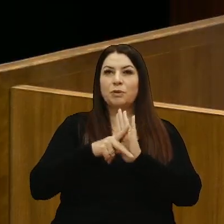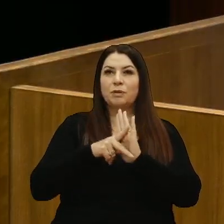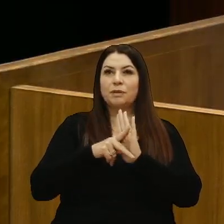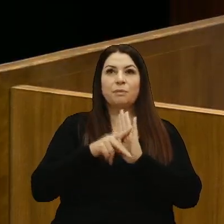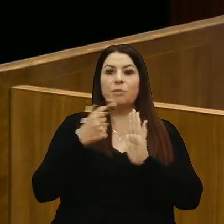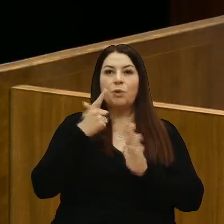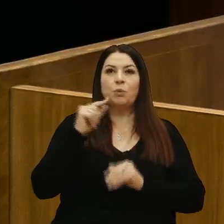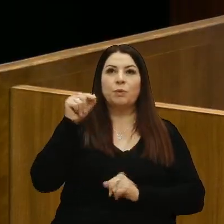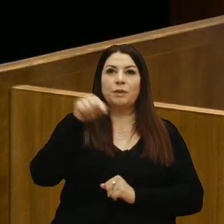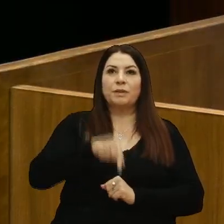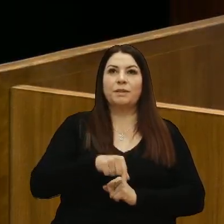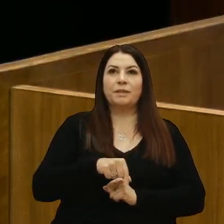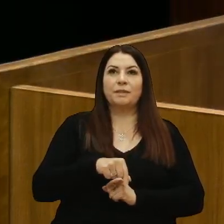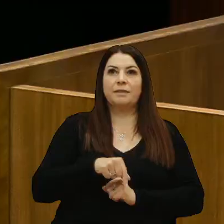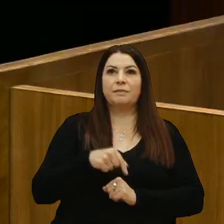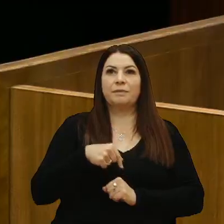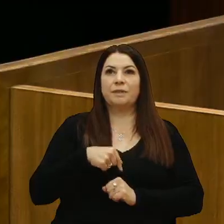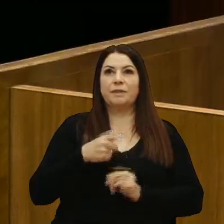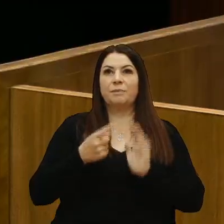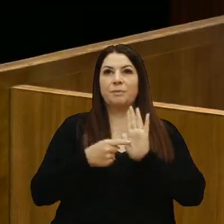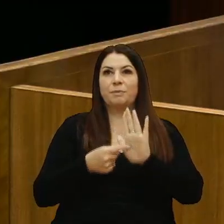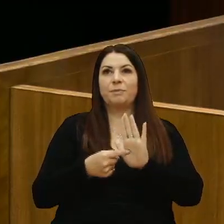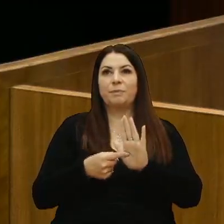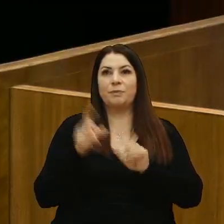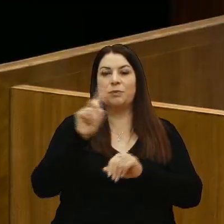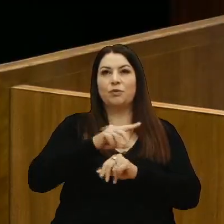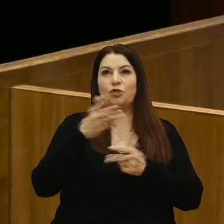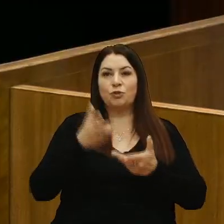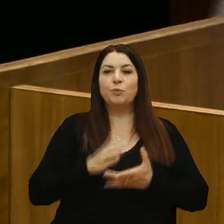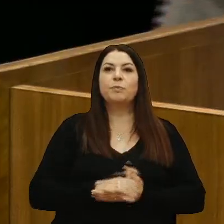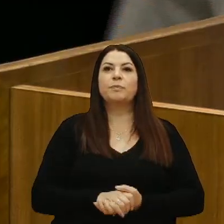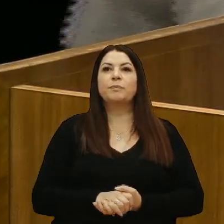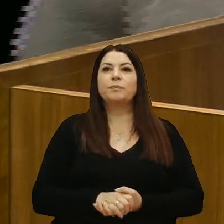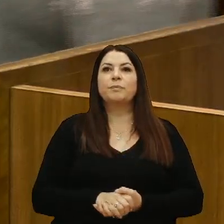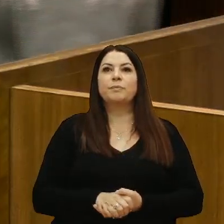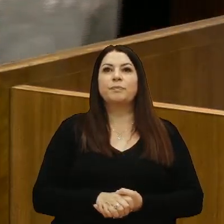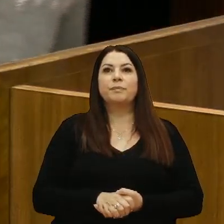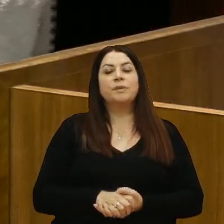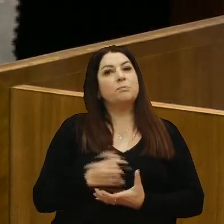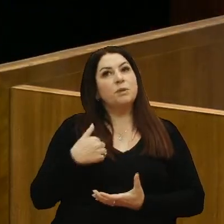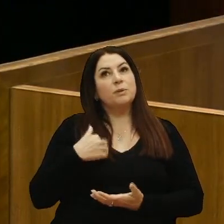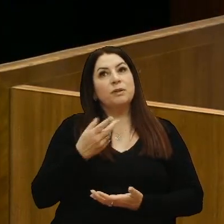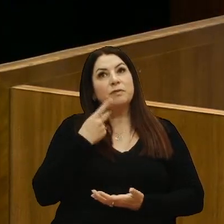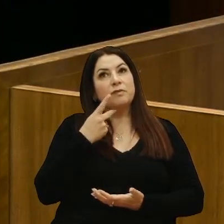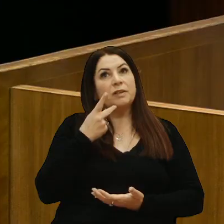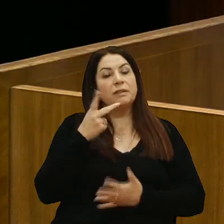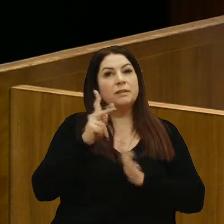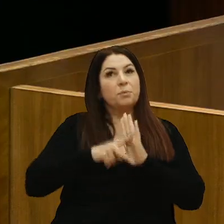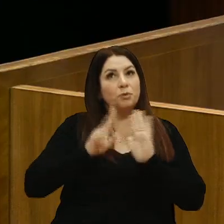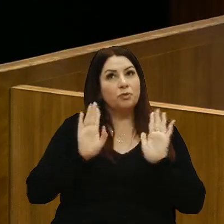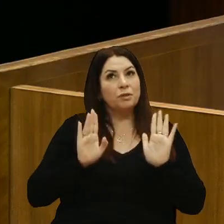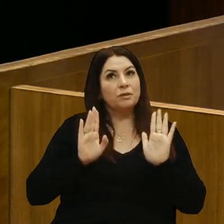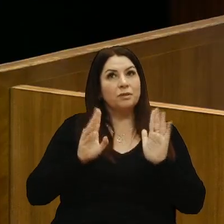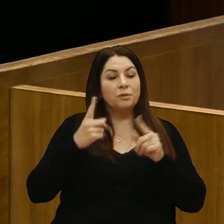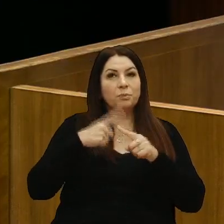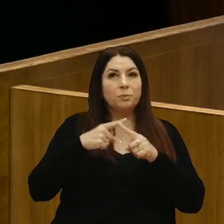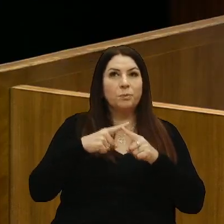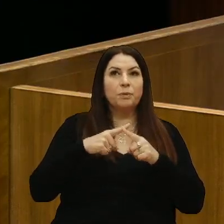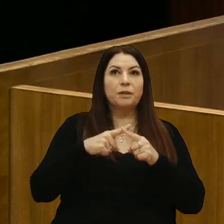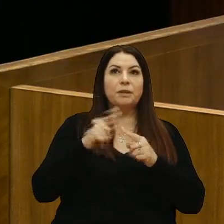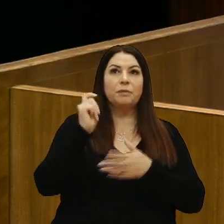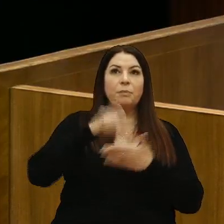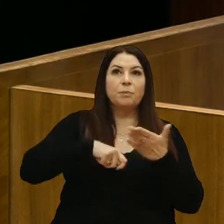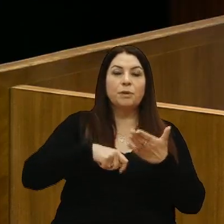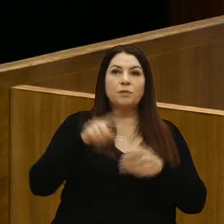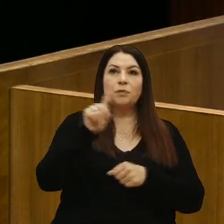não pudesse ser apreciado no dia de hoje. Mas eu quero falar desse projeto, porque, afinal, ele foi protocolado